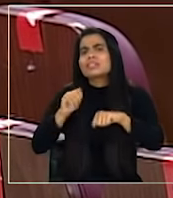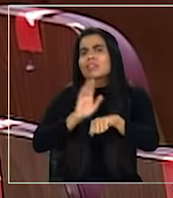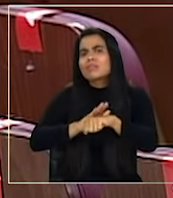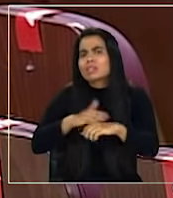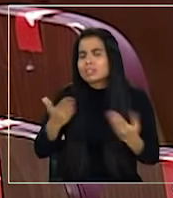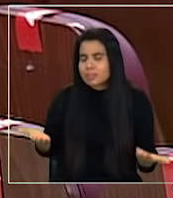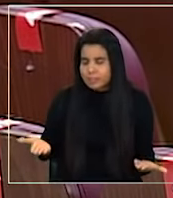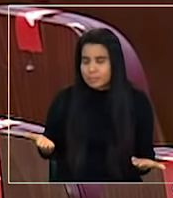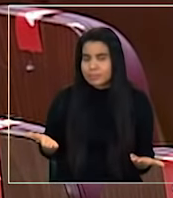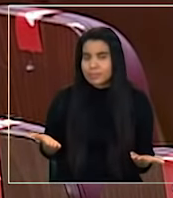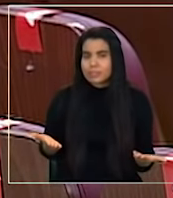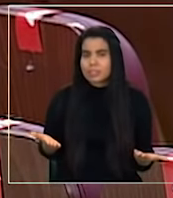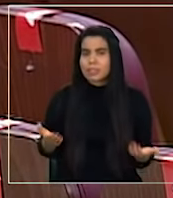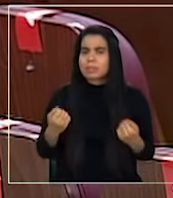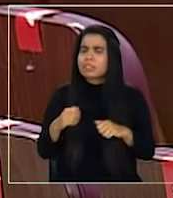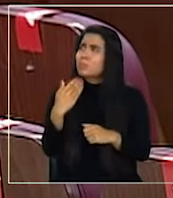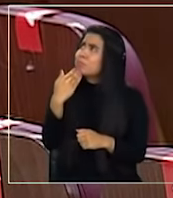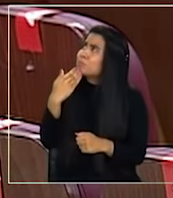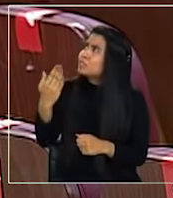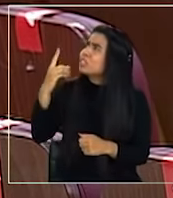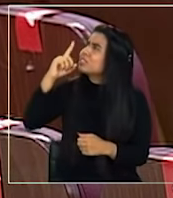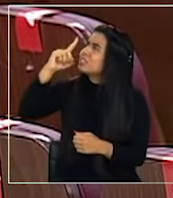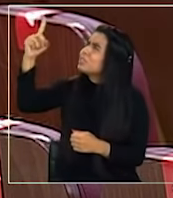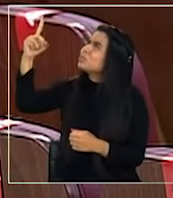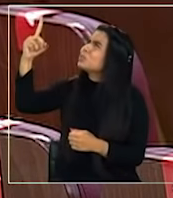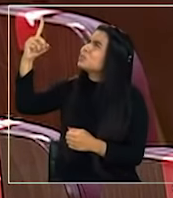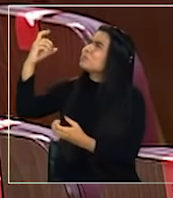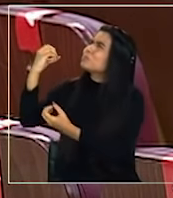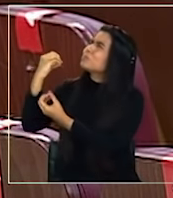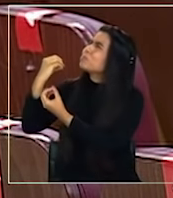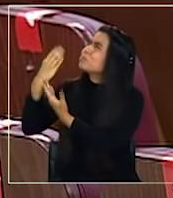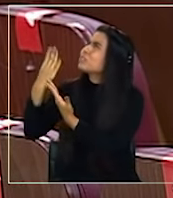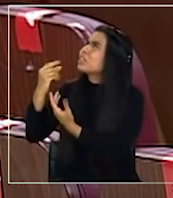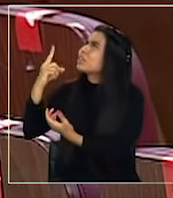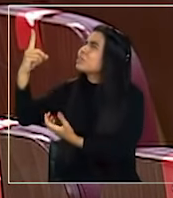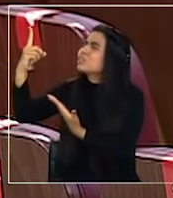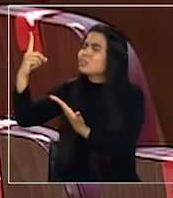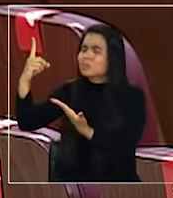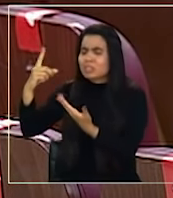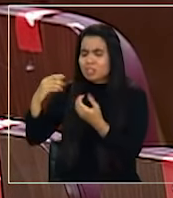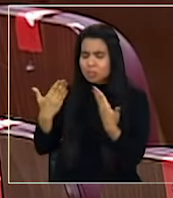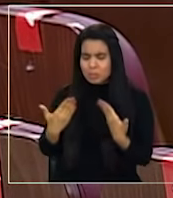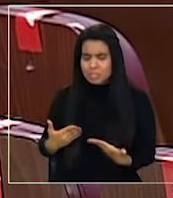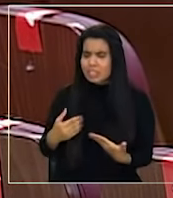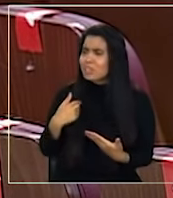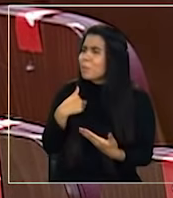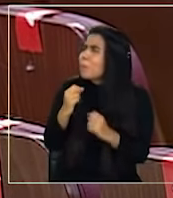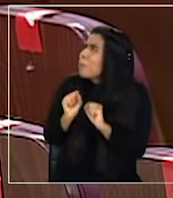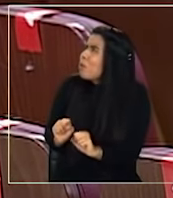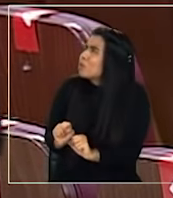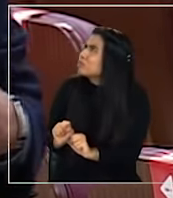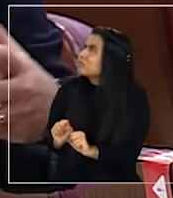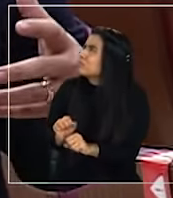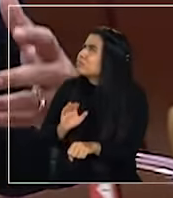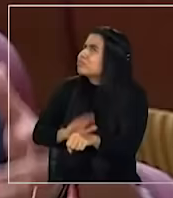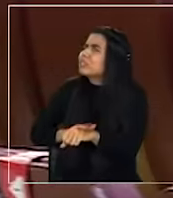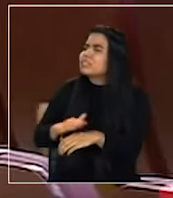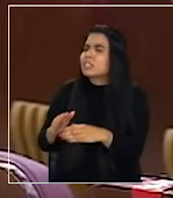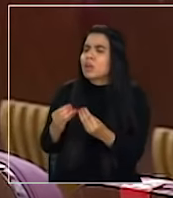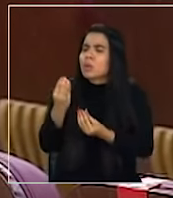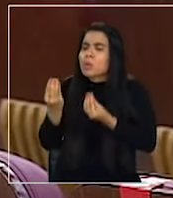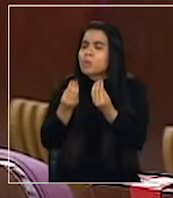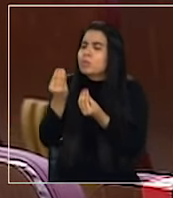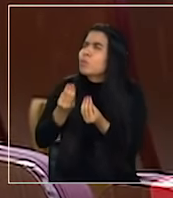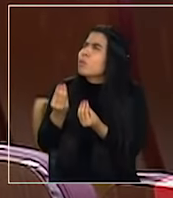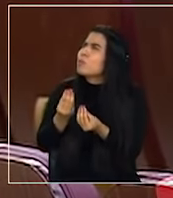tem que começar a pedir a Deus direção. Meu Pai, o que eu devo fazer? Qual a forma que